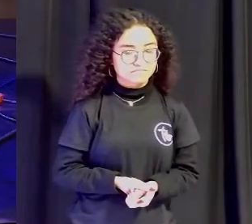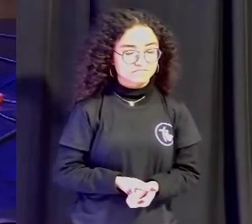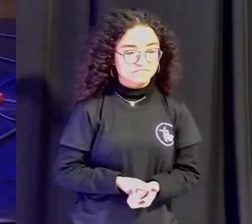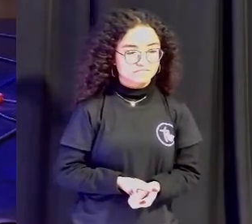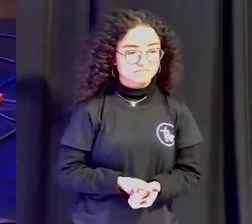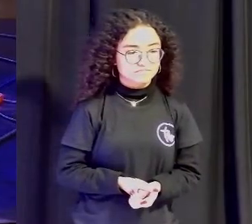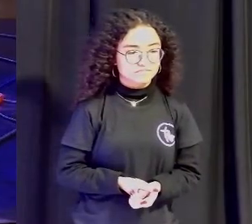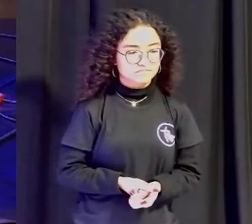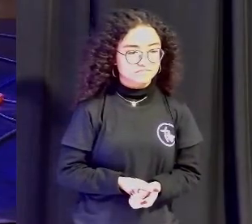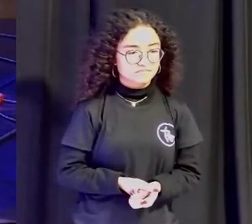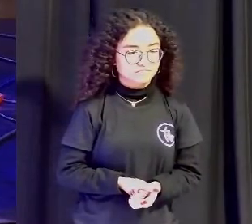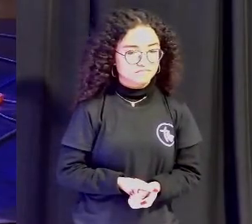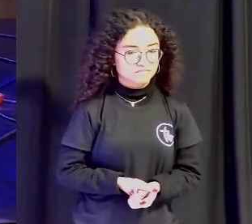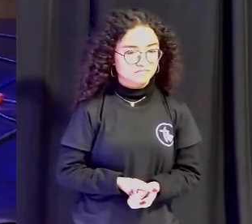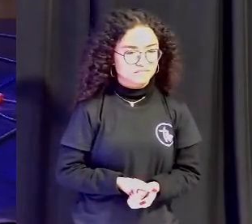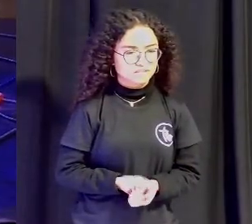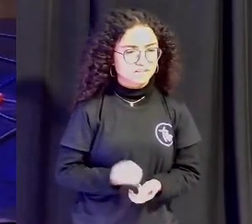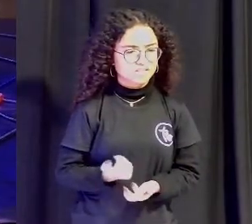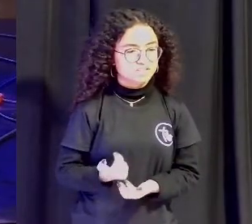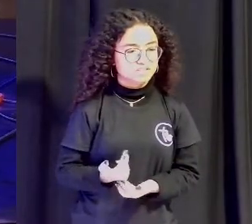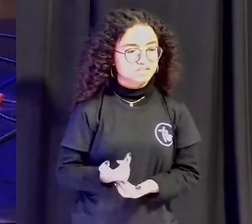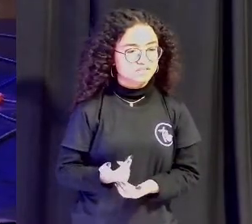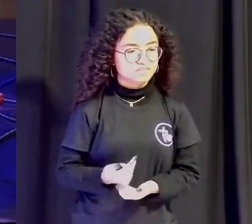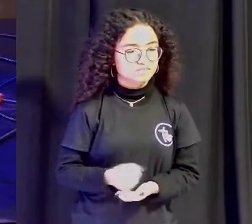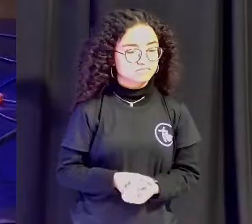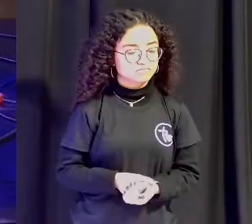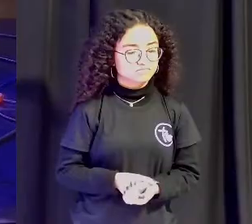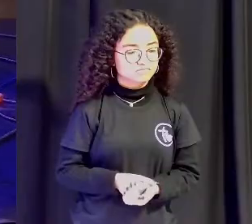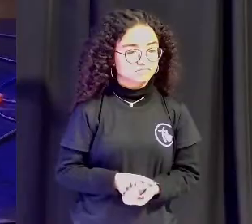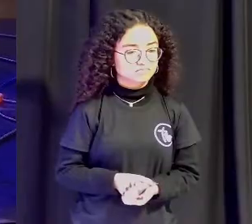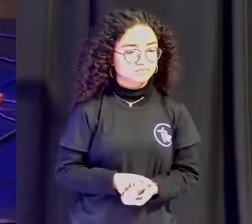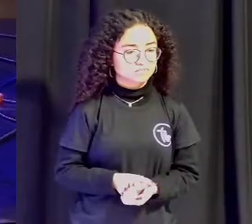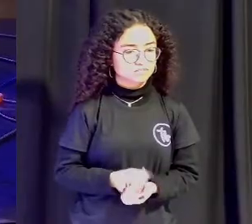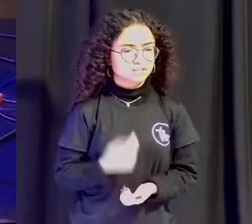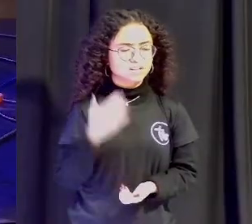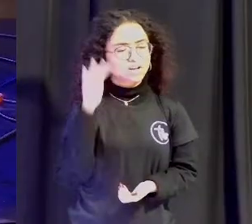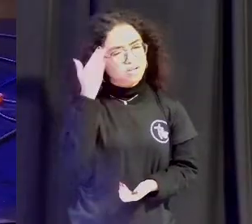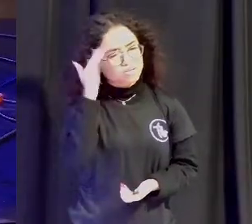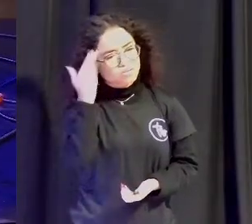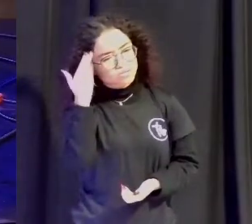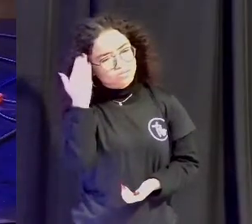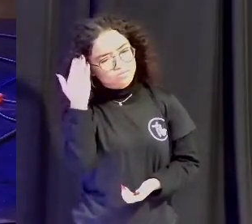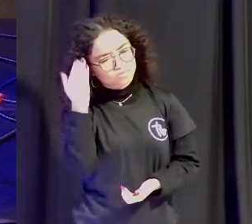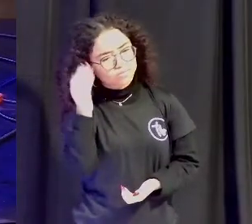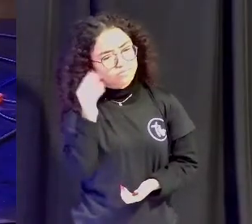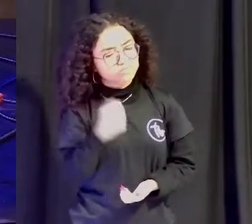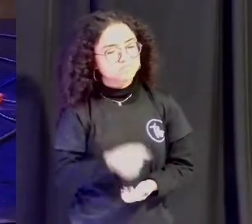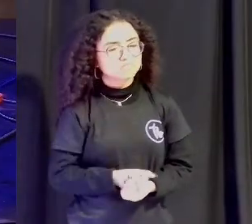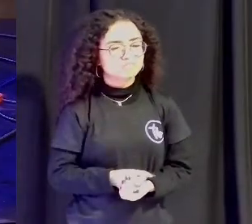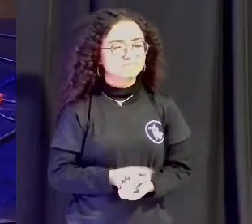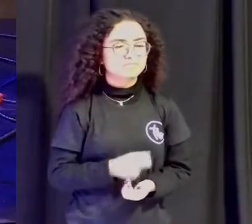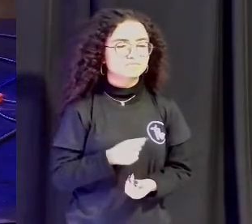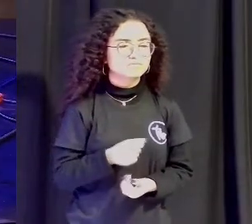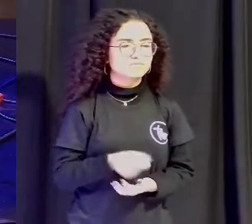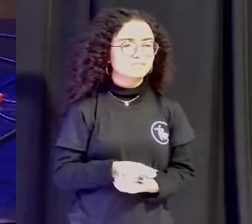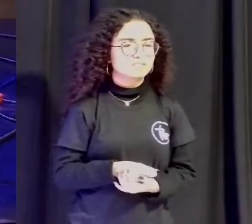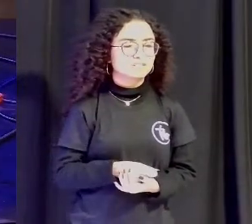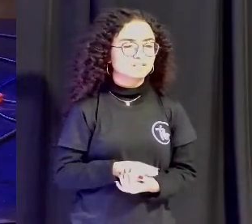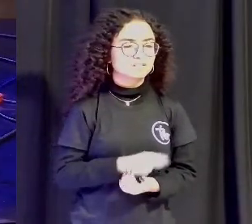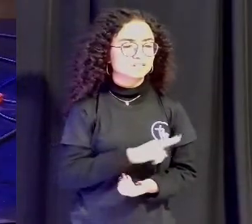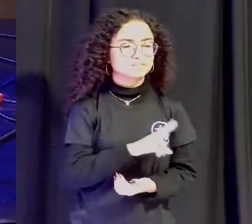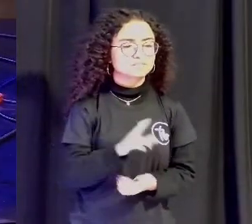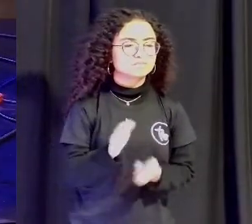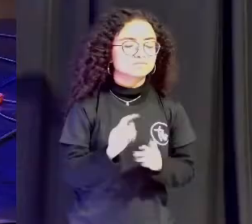Oh, paralítico, eu não sei o seu nome, mas você pode entrar no templo